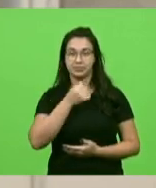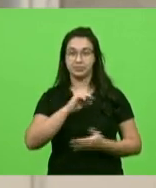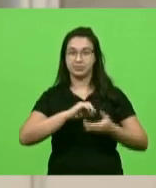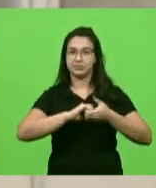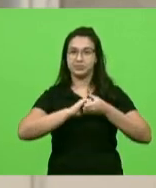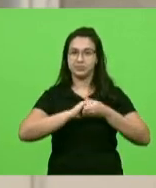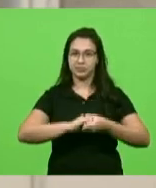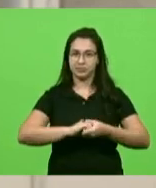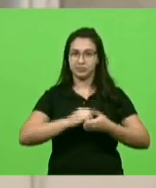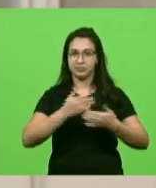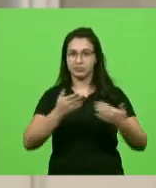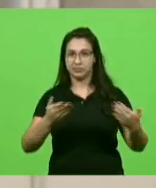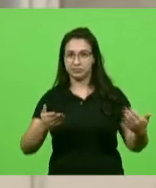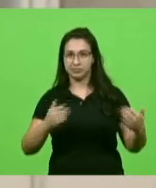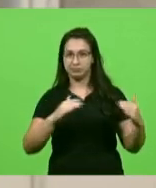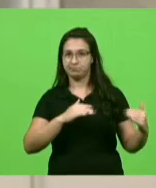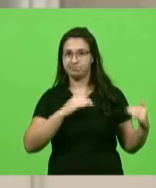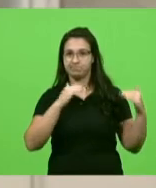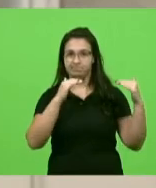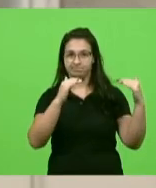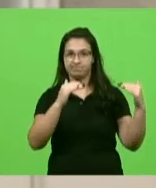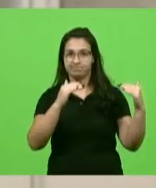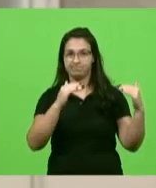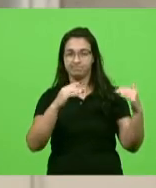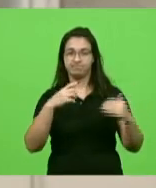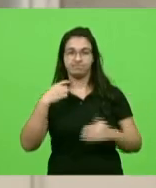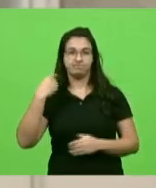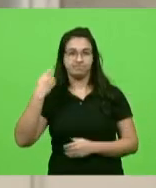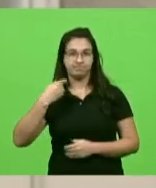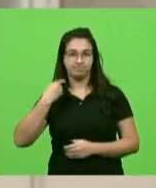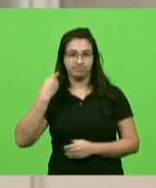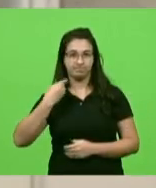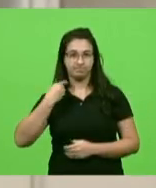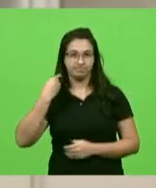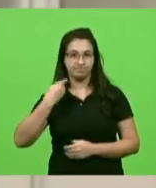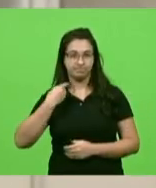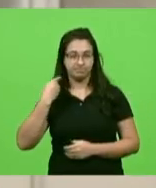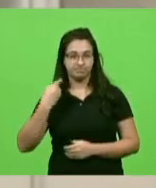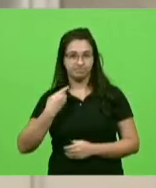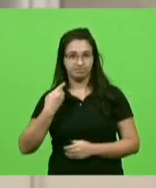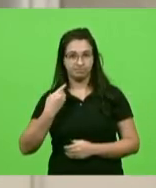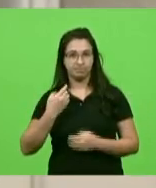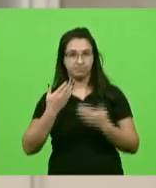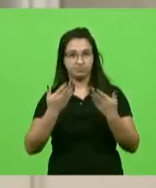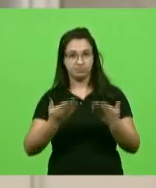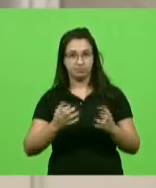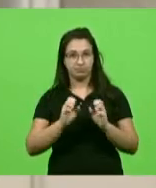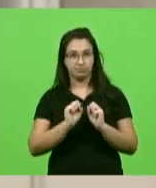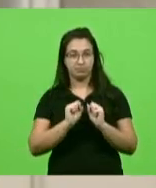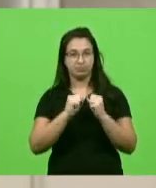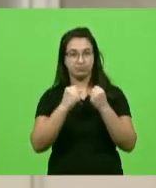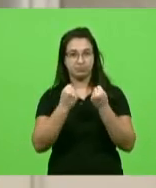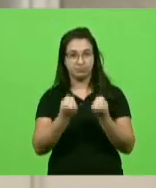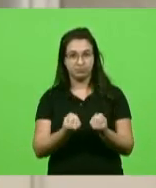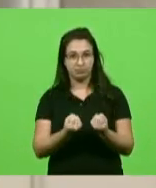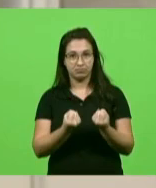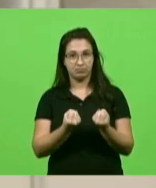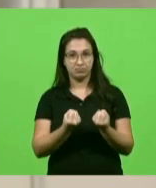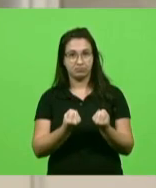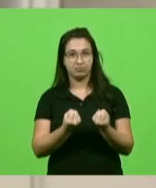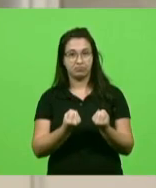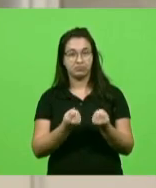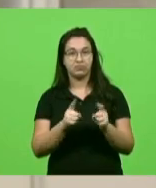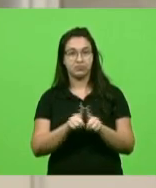cumprimento dos excelentes dos Senhores advogados que atuam na os